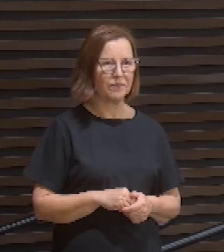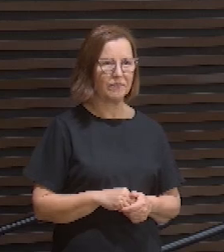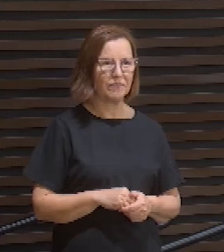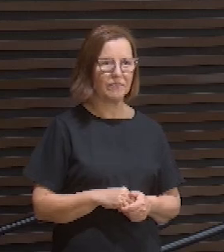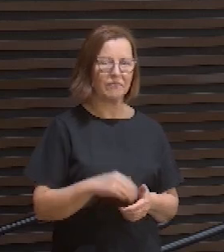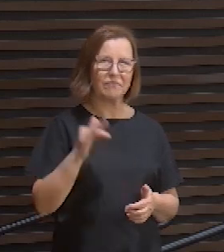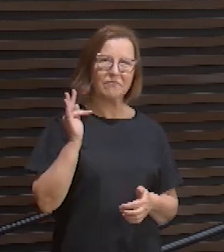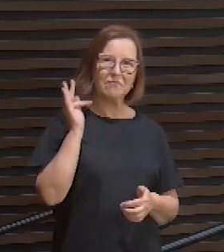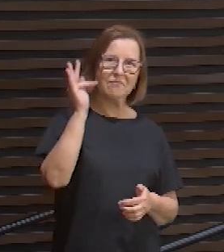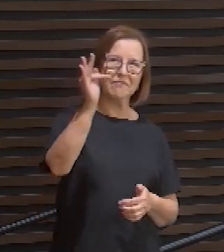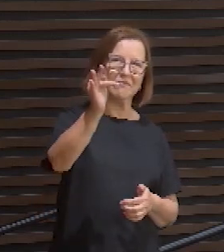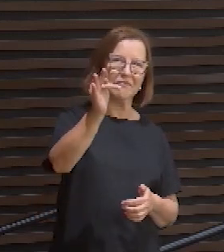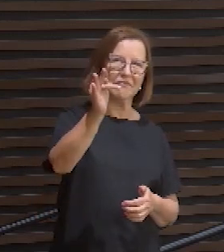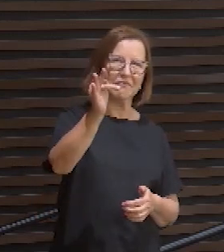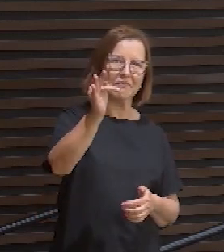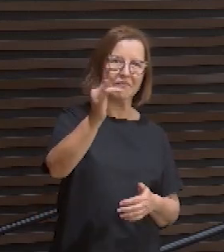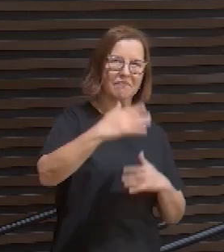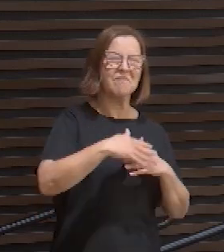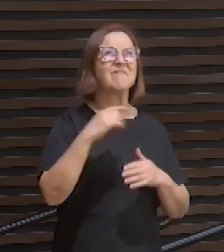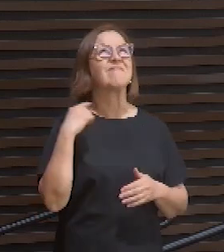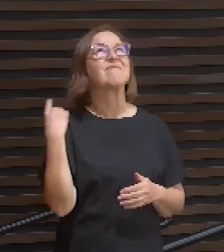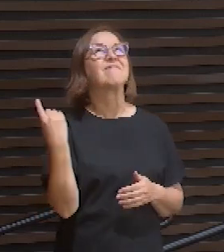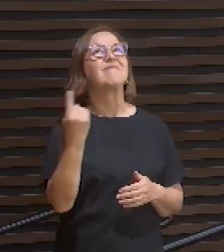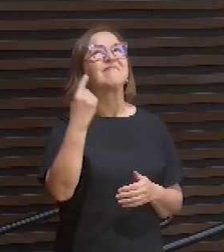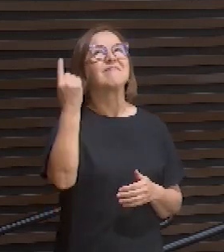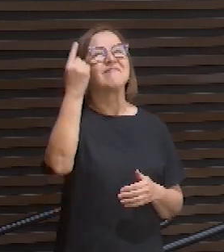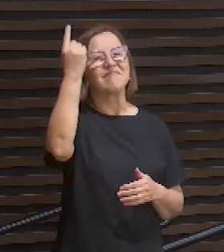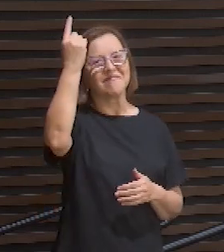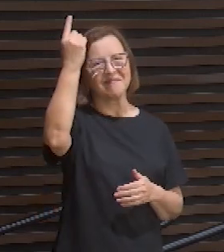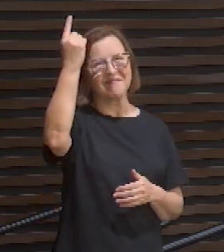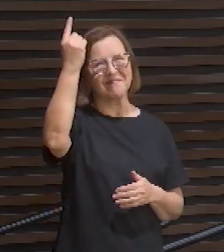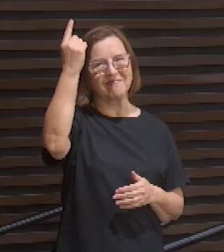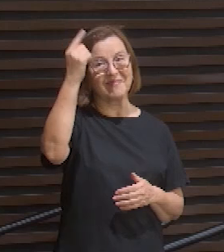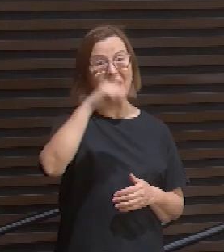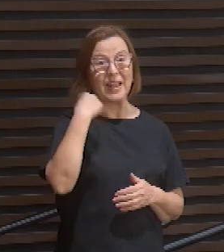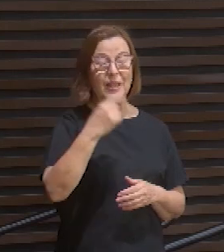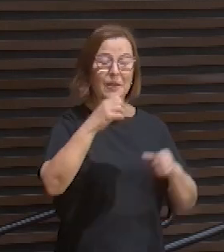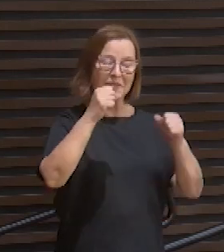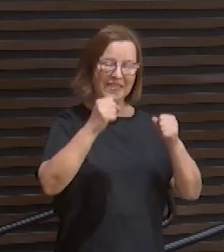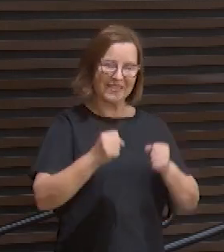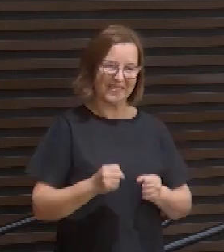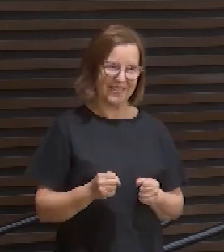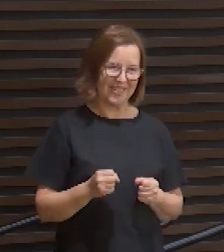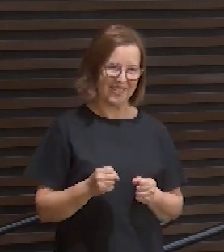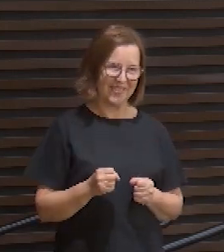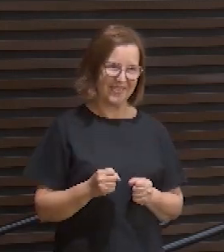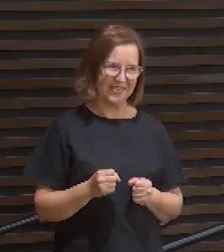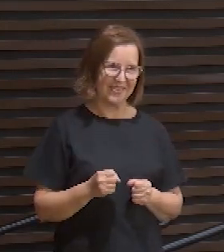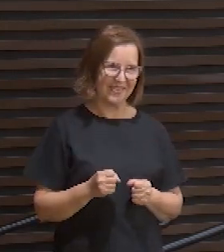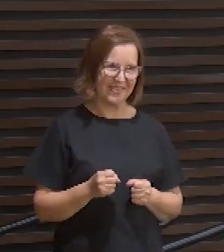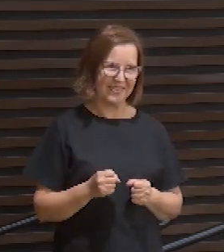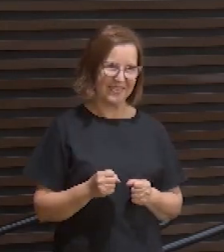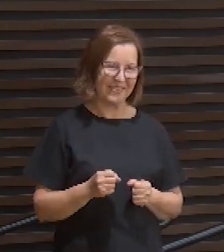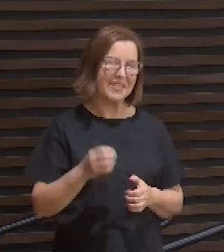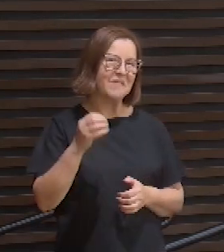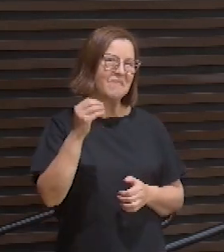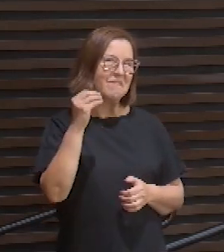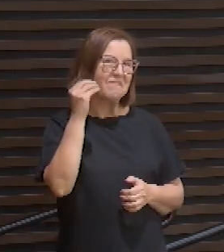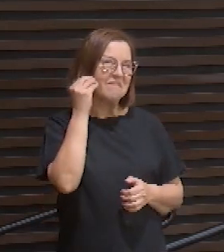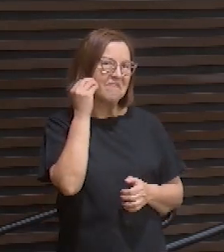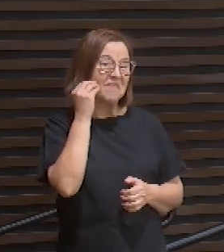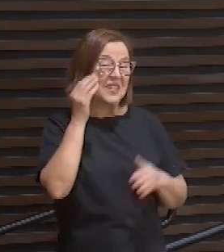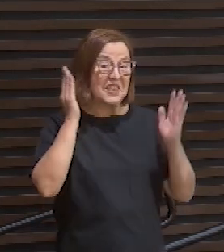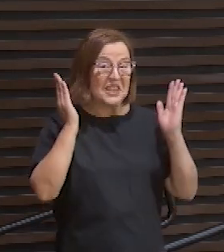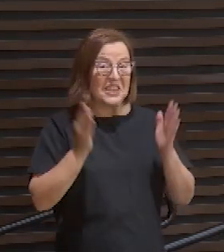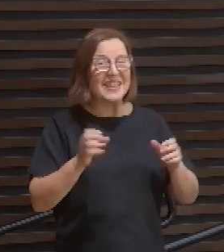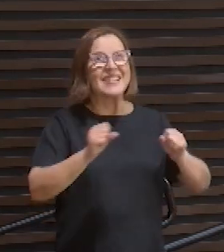Adiante. Mais alto. Que nós possamos experimentar já, irmãos,